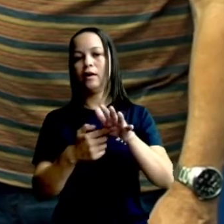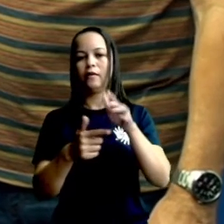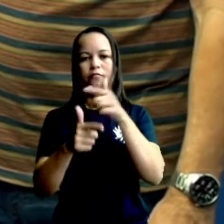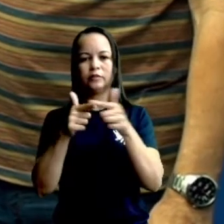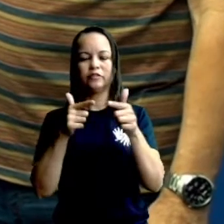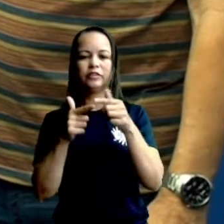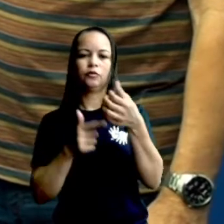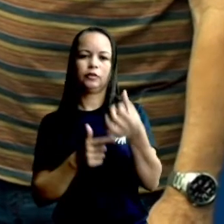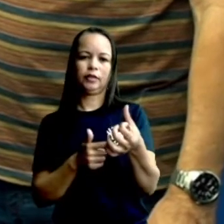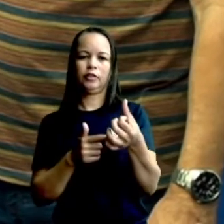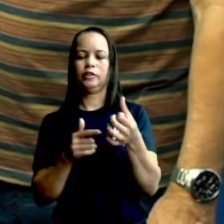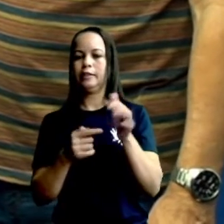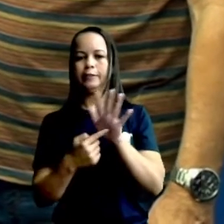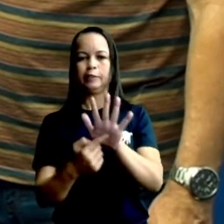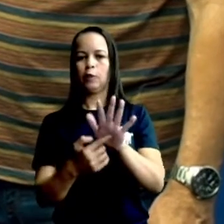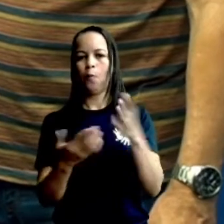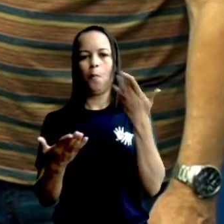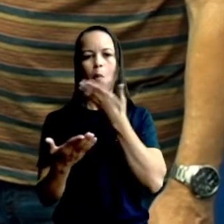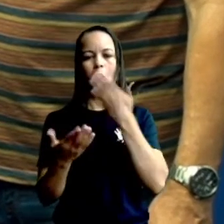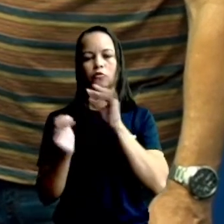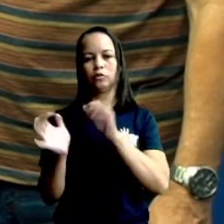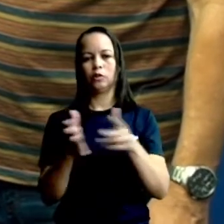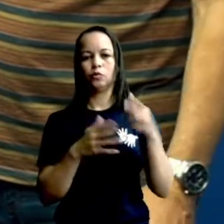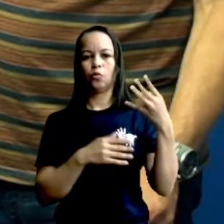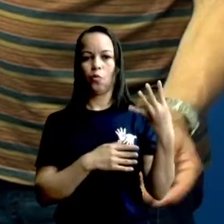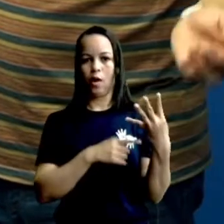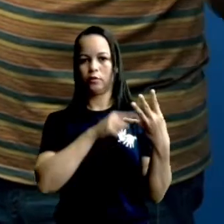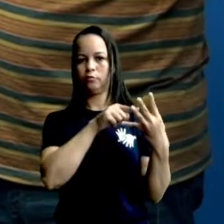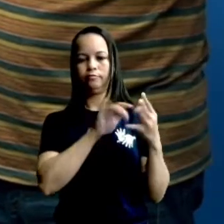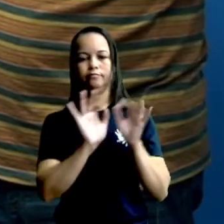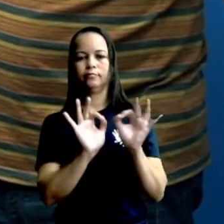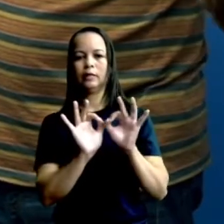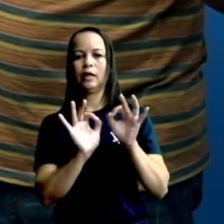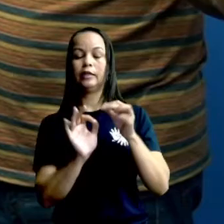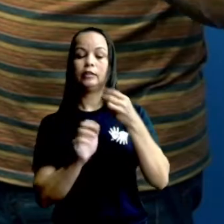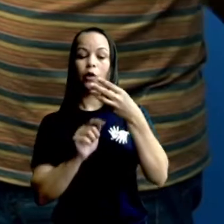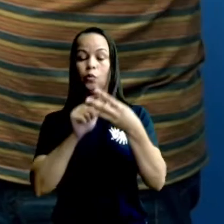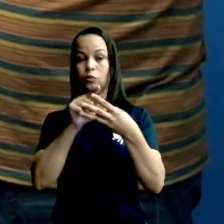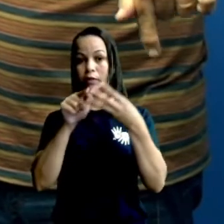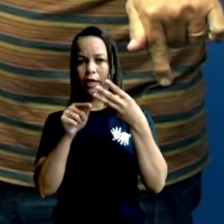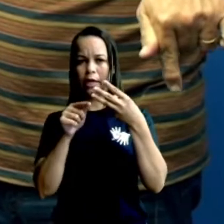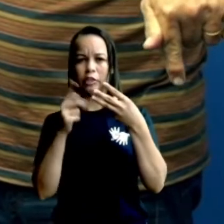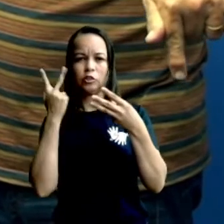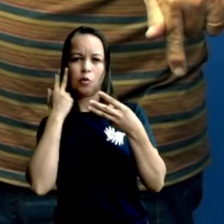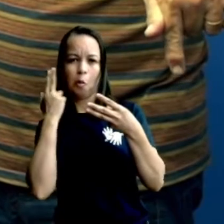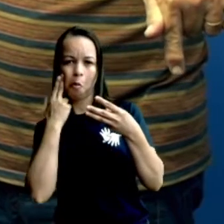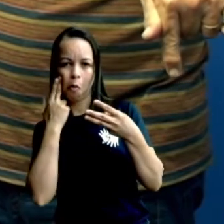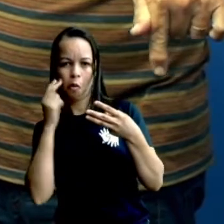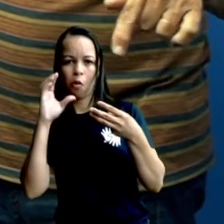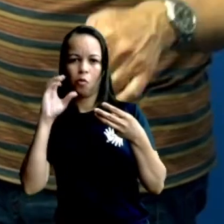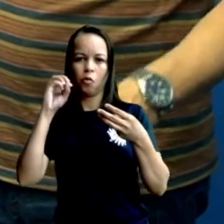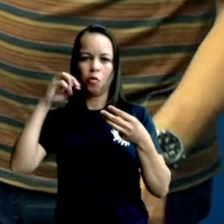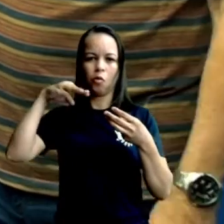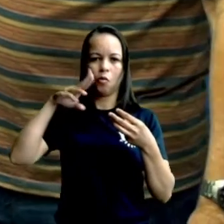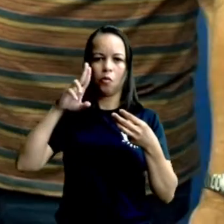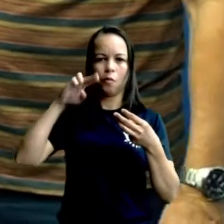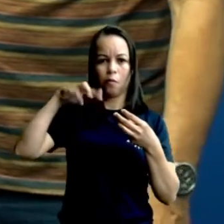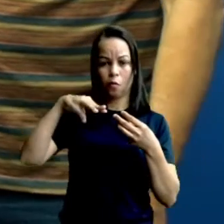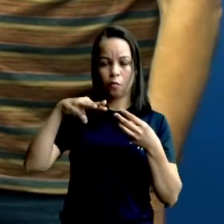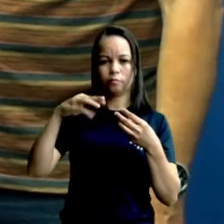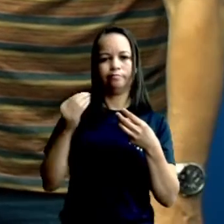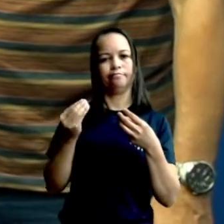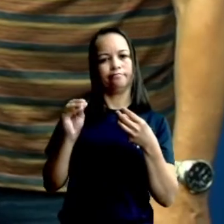6. Não está aparecendo na fatoração do 4. Portanto, o 3 não é comum, mas entra. Então,